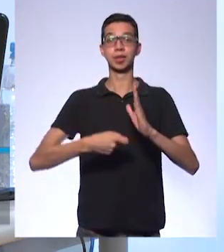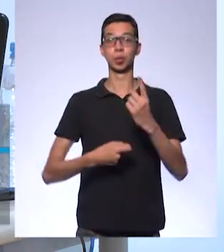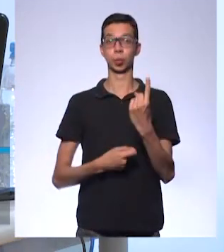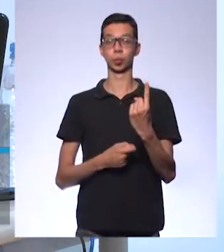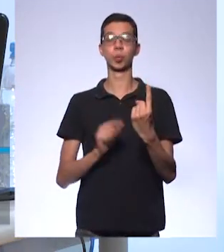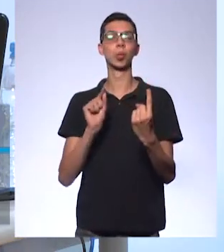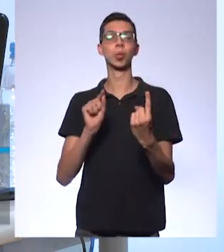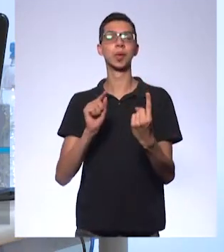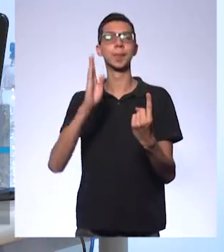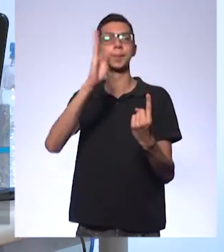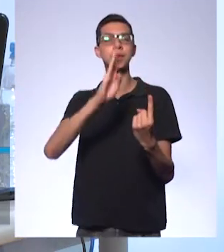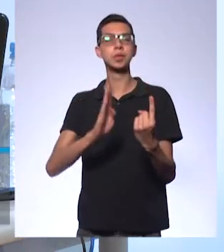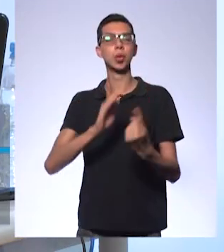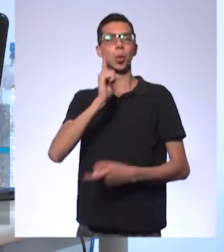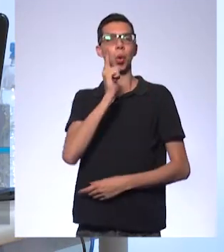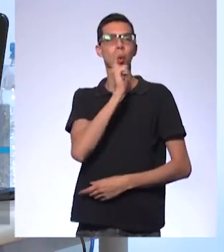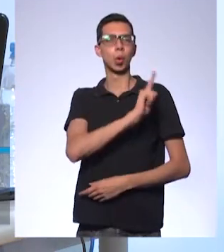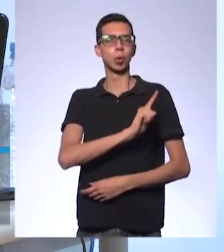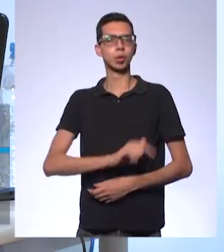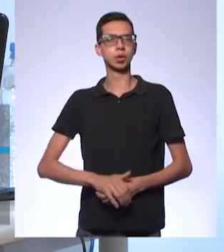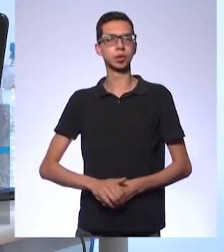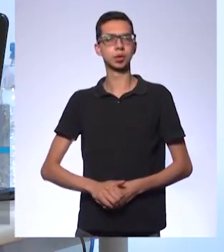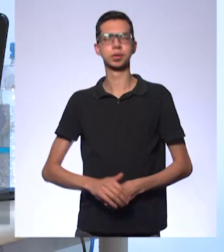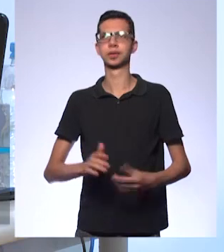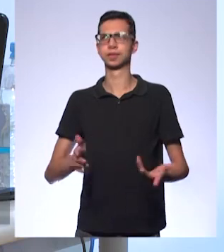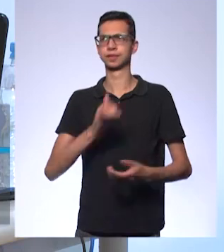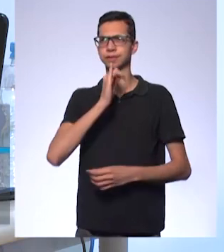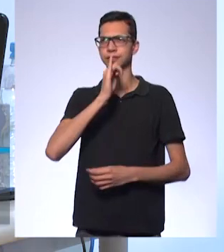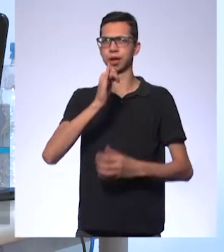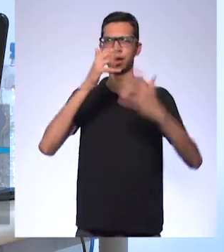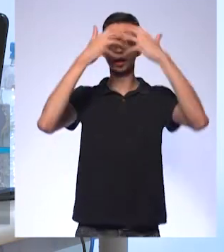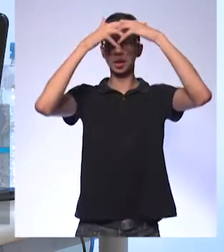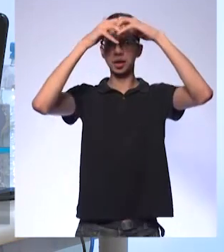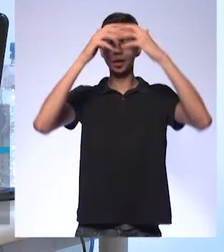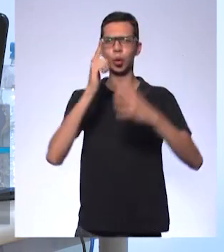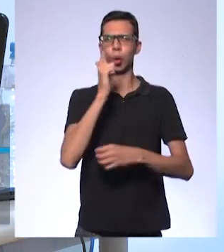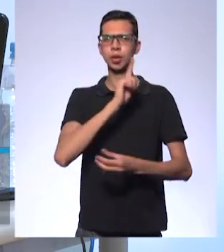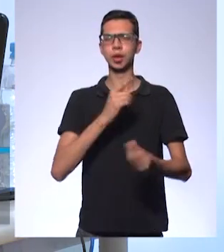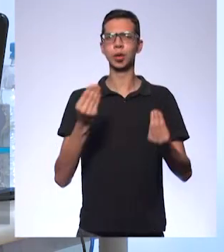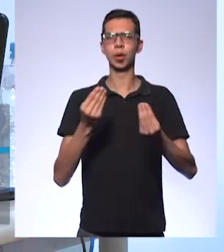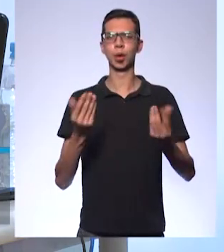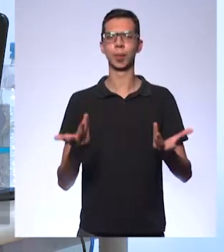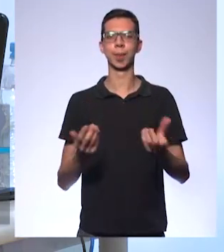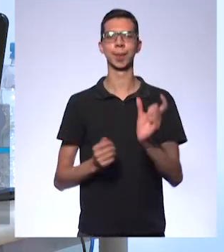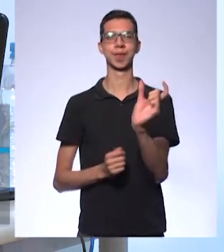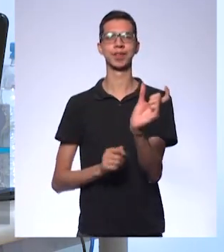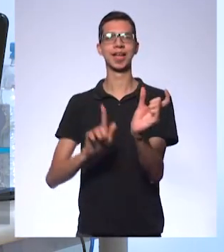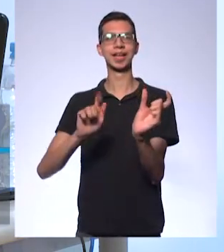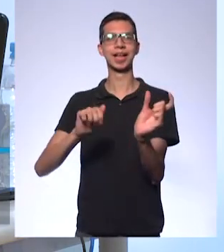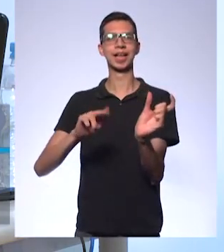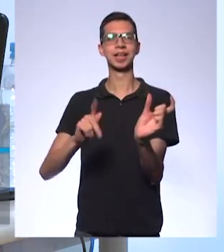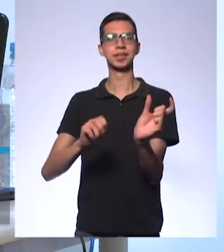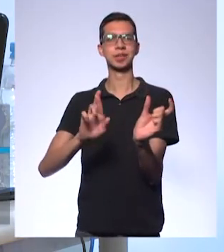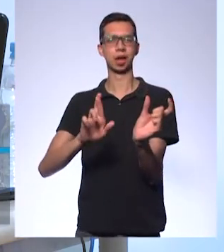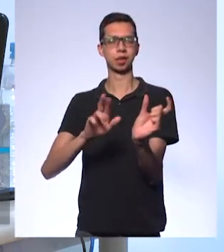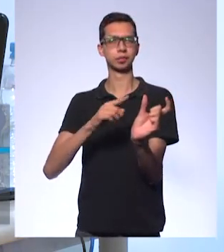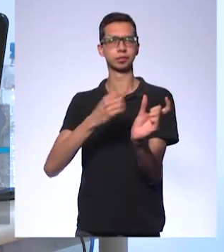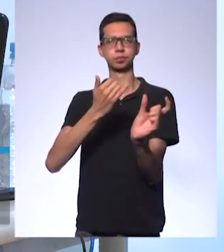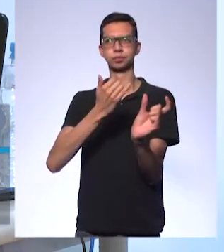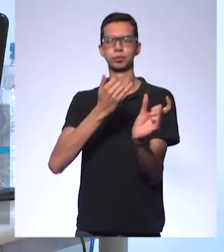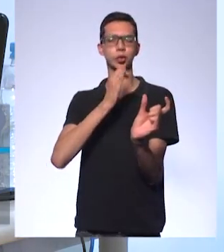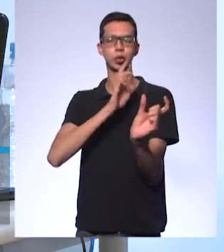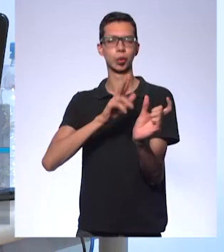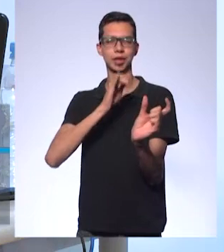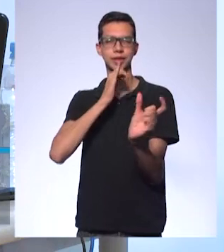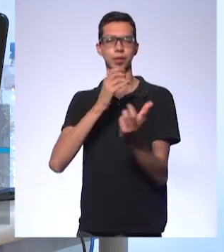que o Brasil ganha? Ele ganha. Eles já foram refletir sobre o sentido da palavra ganhar. Mas Sim. aí não é o